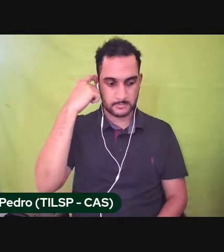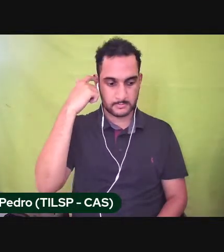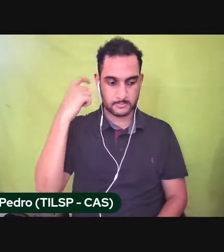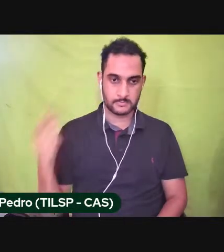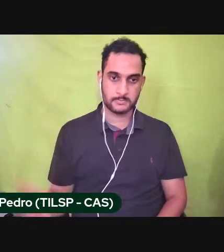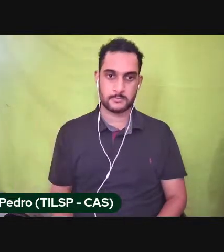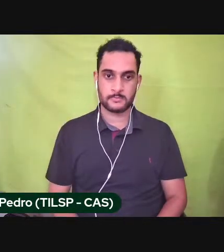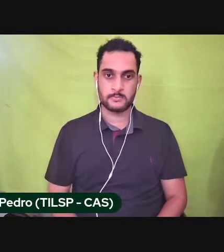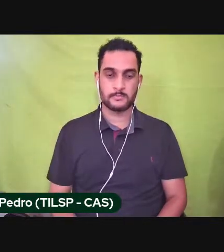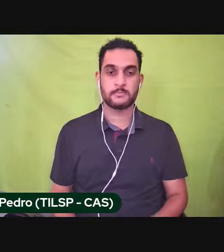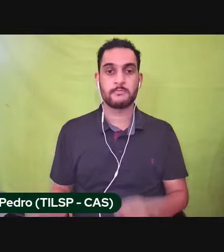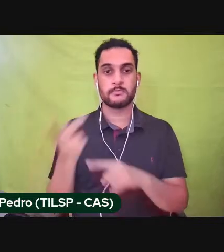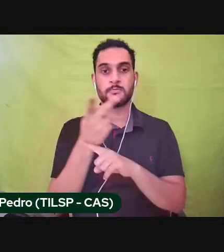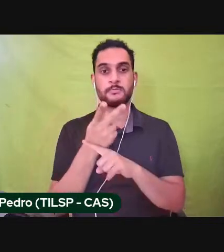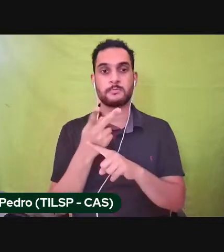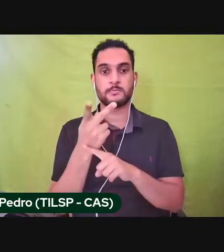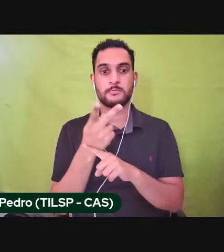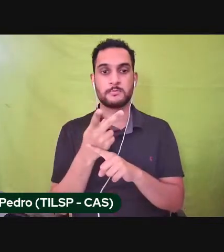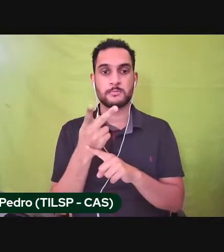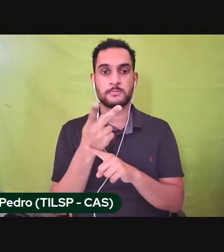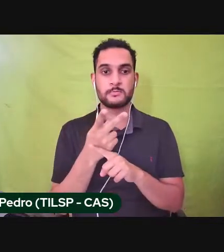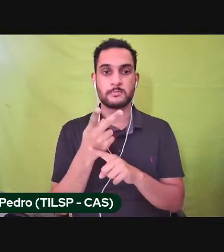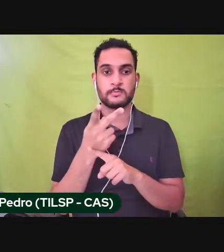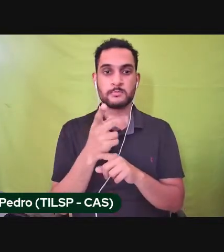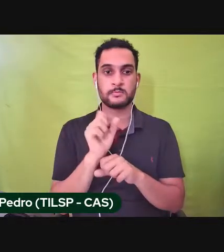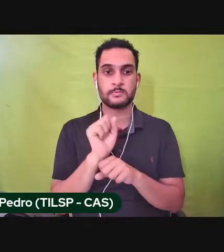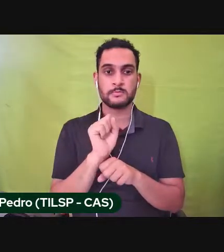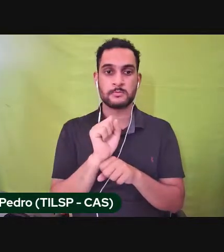Eu estou procurando aqui